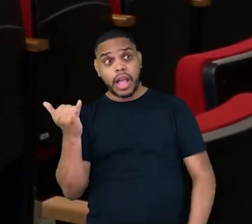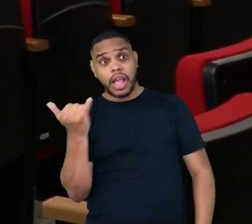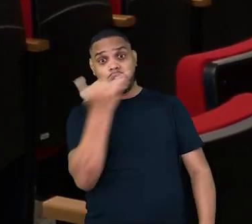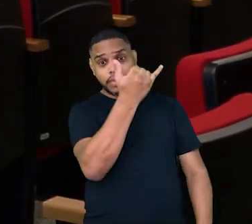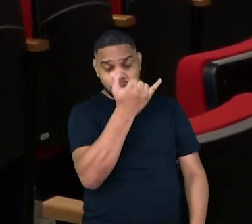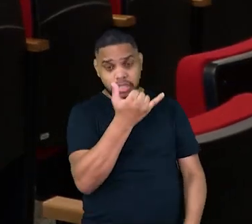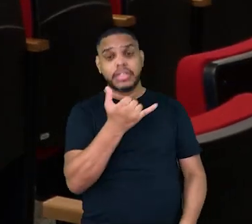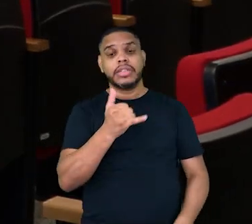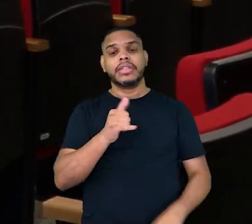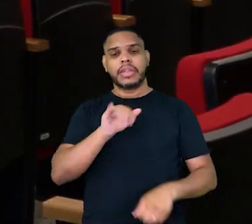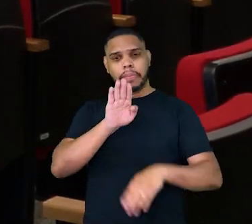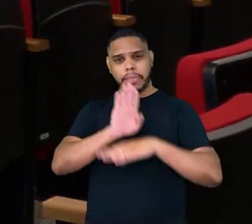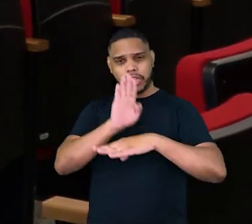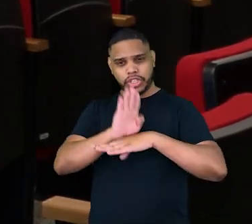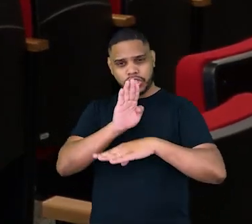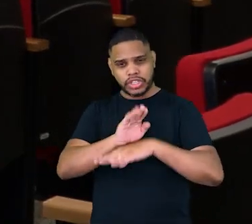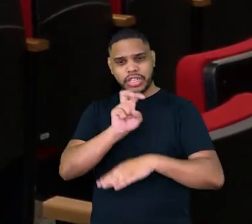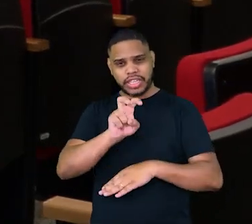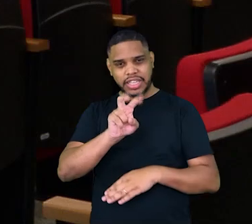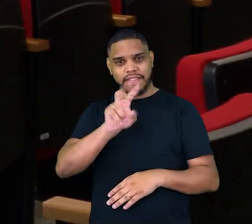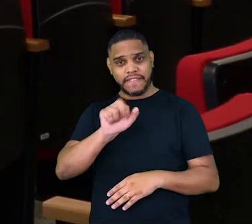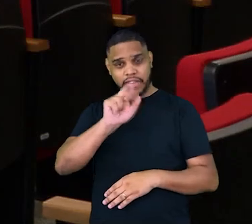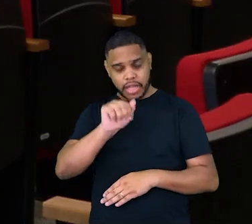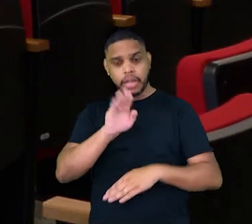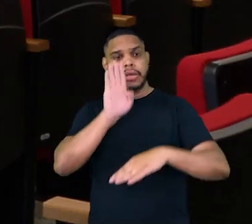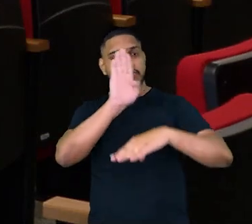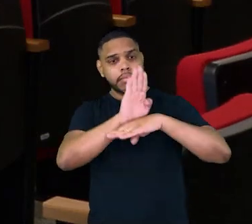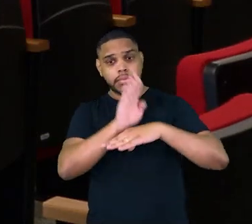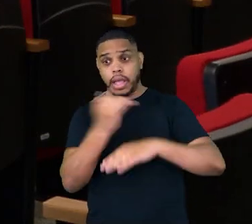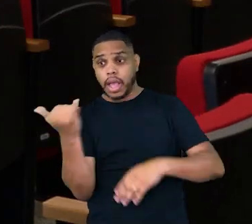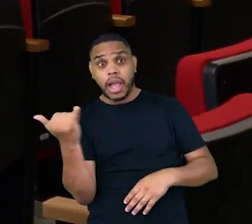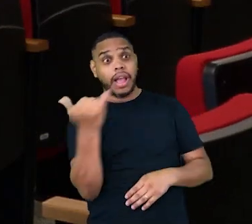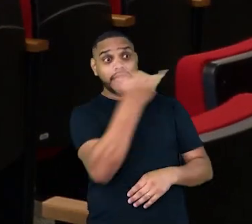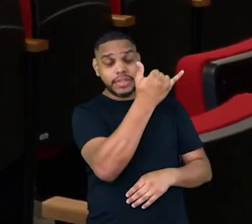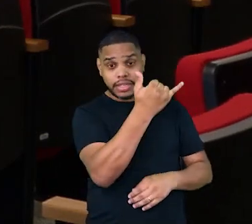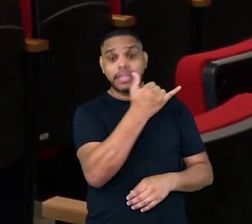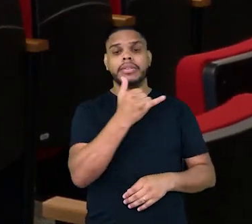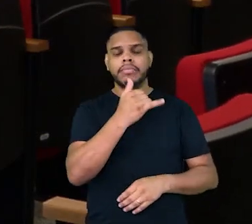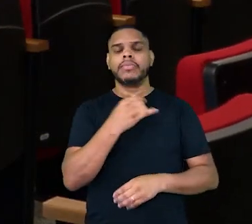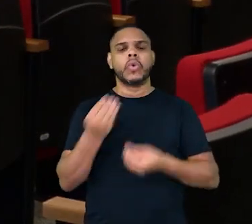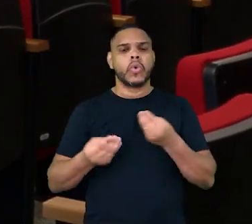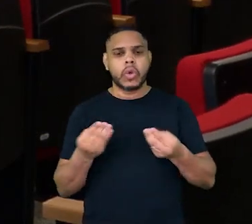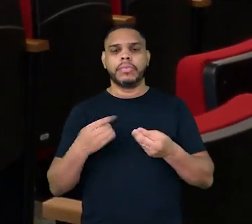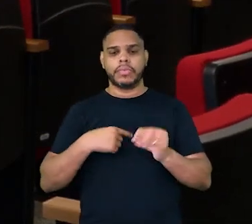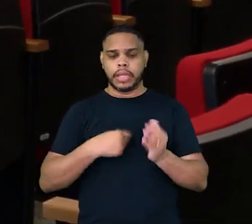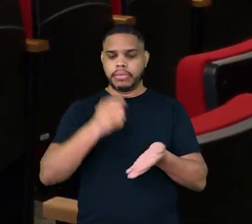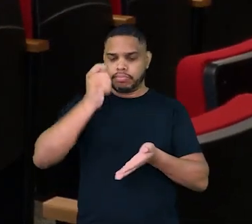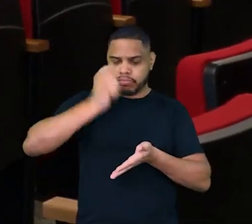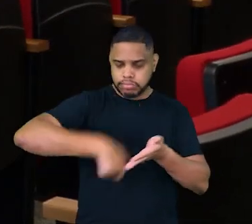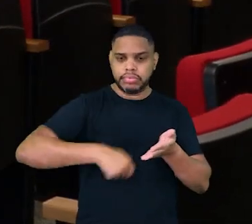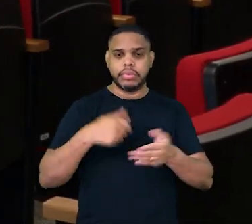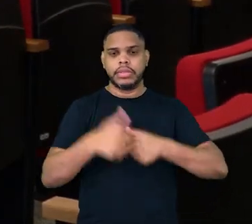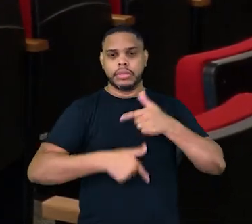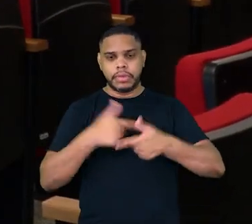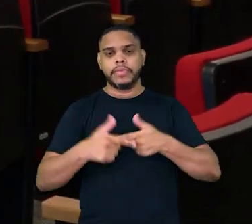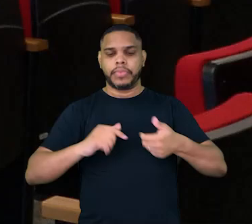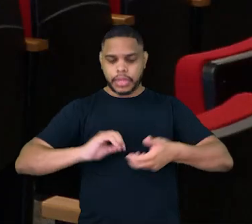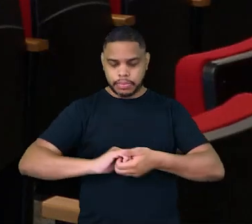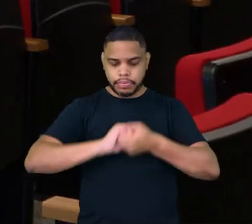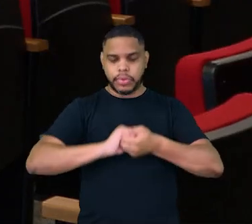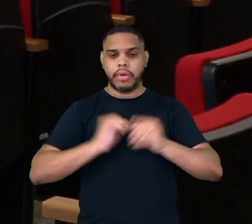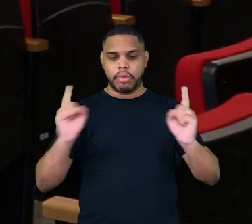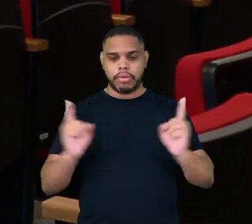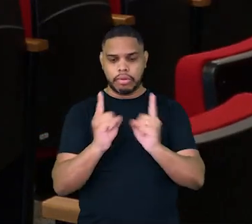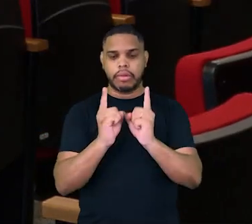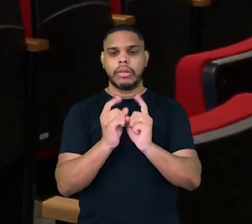ao juiz da Vara de Betim, da 5ª Vara de Betim, onde o processo tem andamento, o processo trabalhista, que está regular a atuação do espólio, e